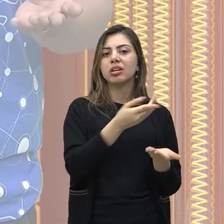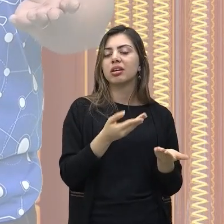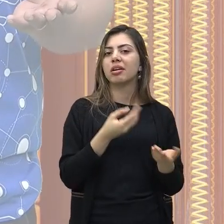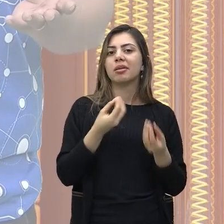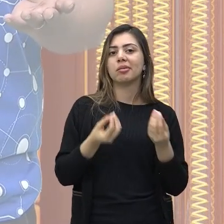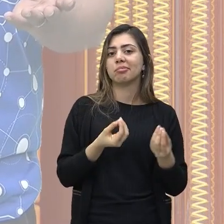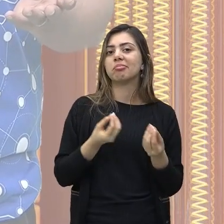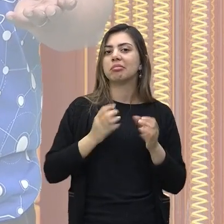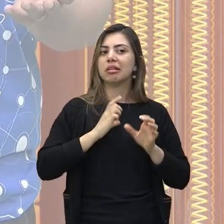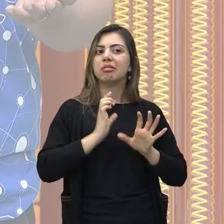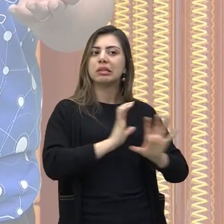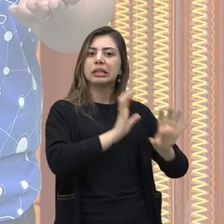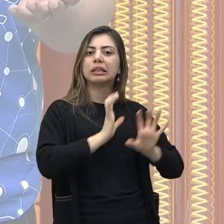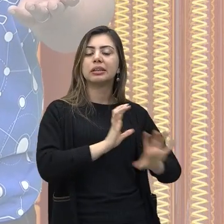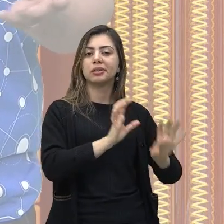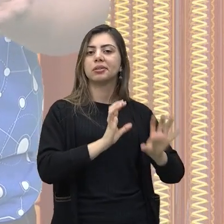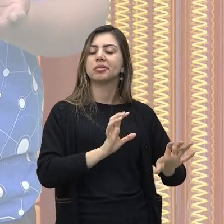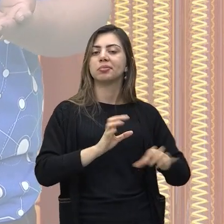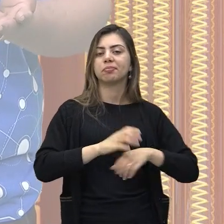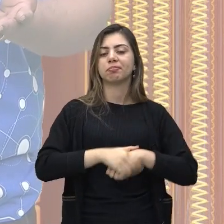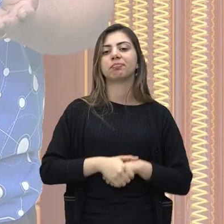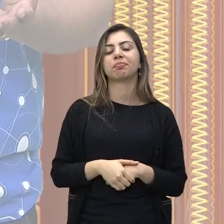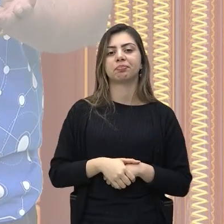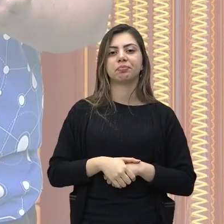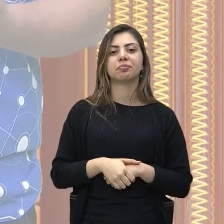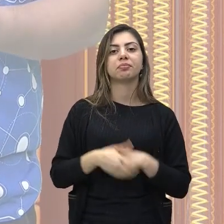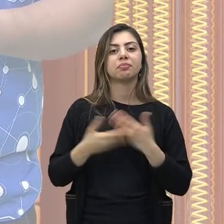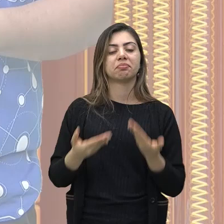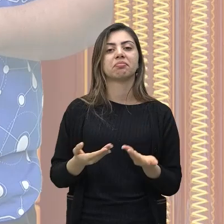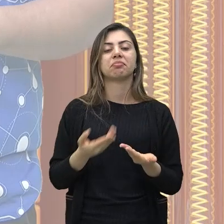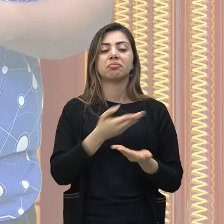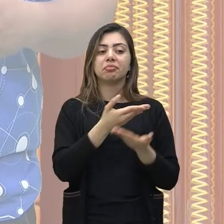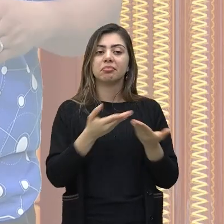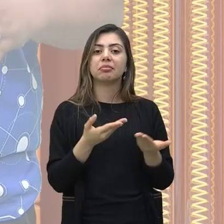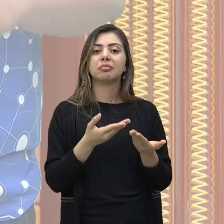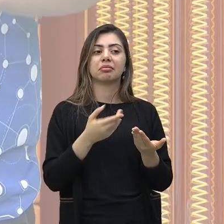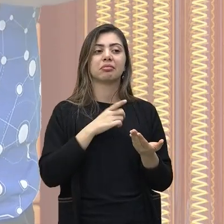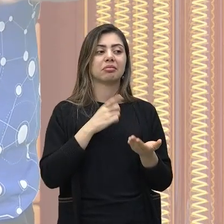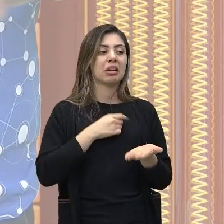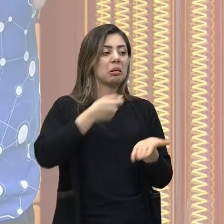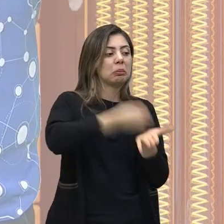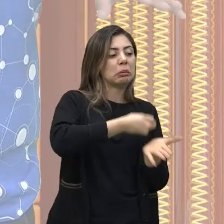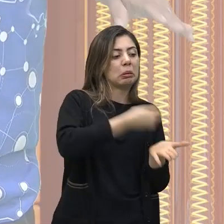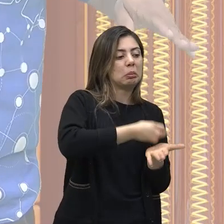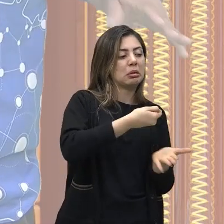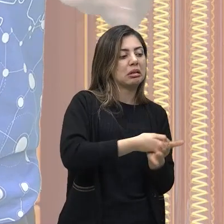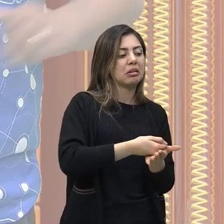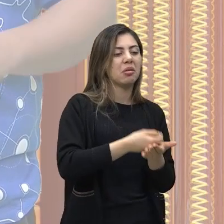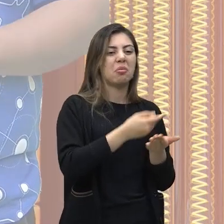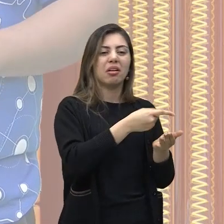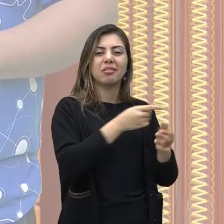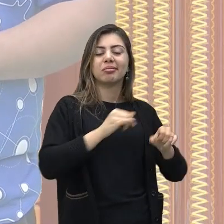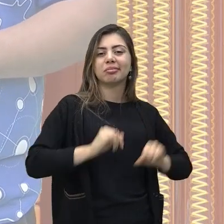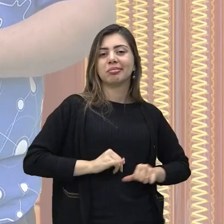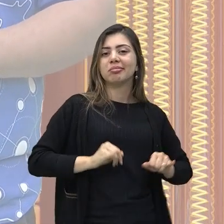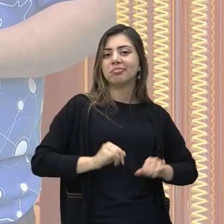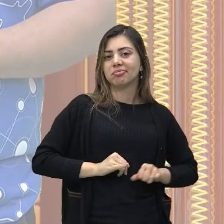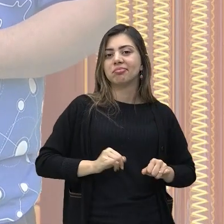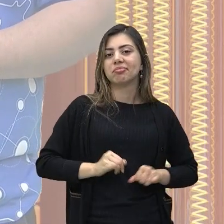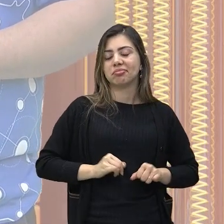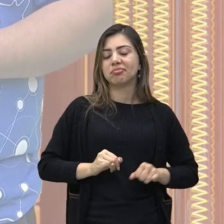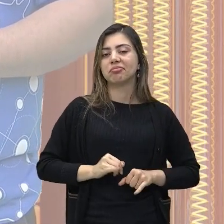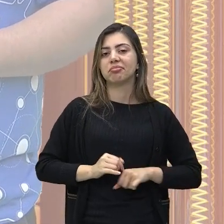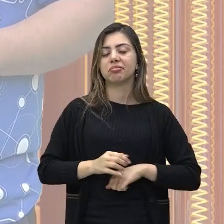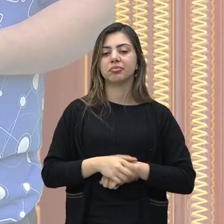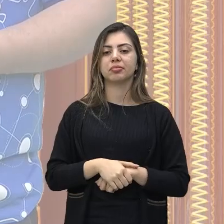É isso que aconteceu. Falando de um modo bem curto e grosso, eles foram marginalizados, deixados de lado de todo o processo fundiário